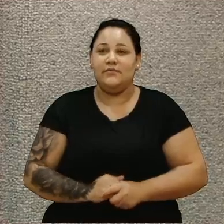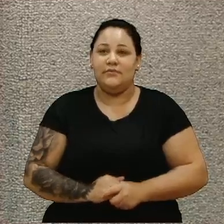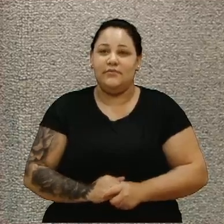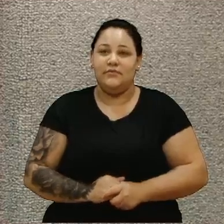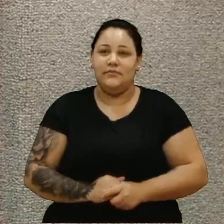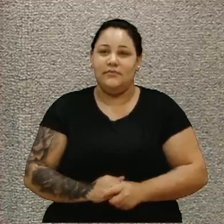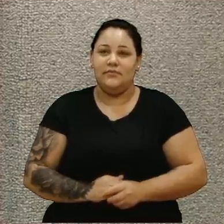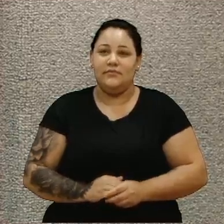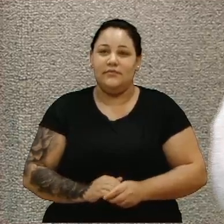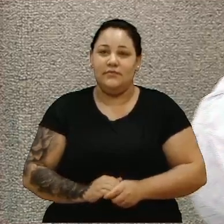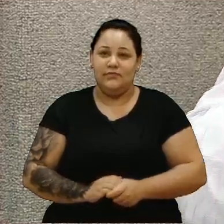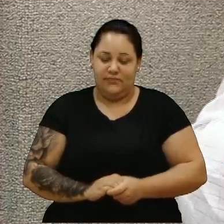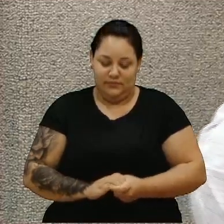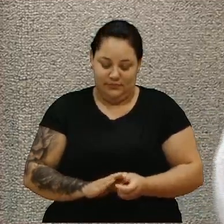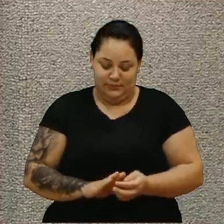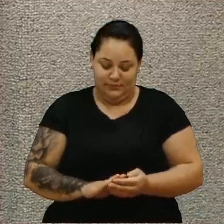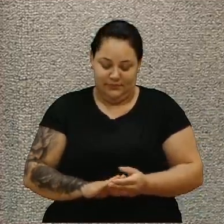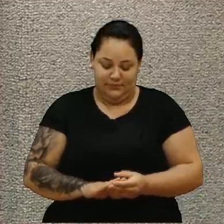Sim.